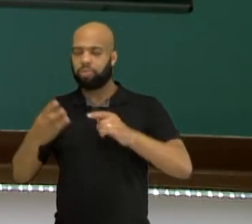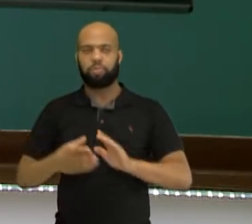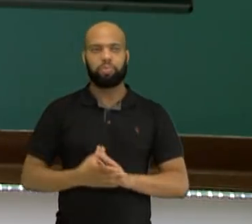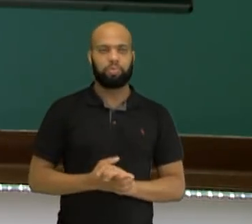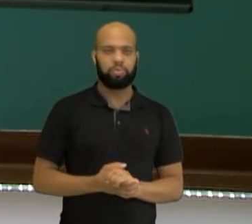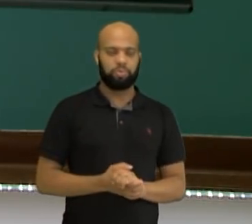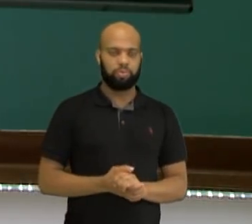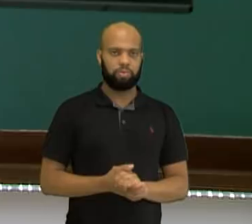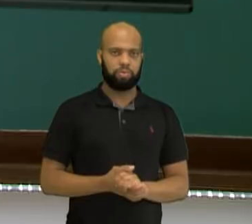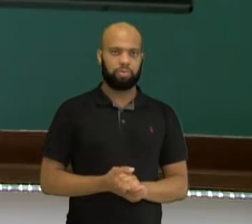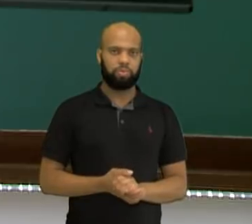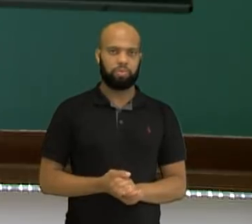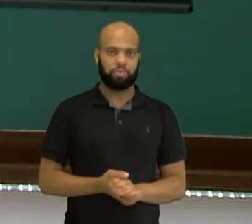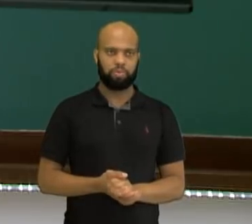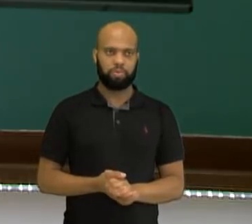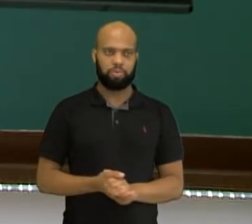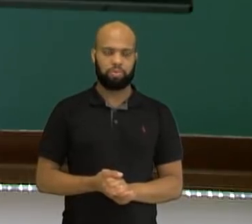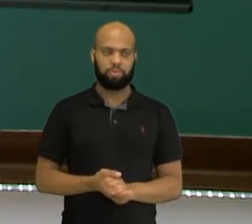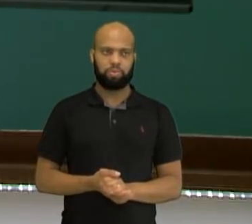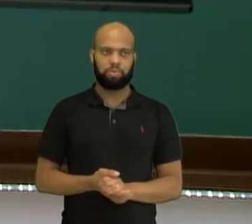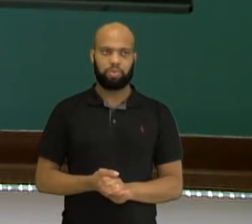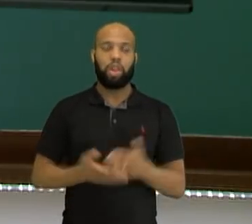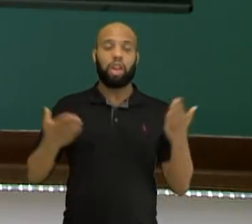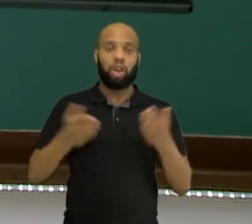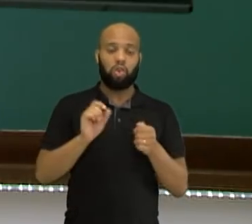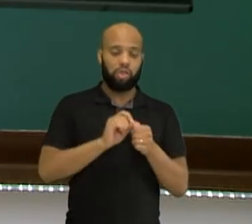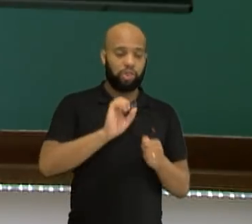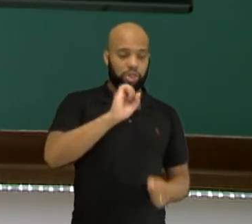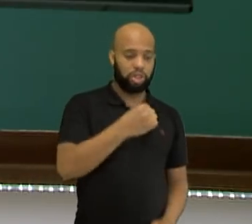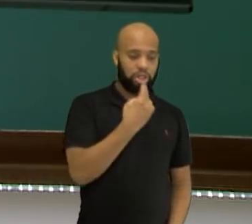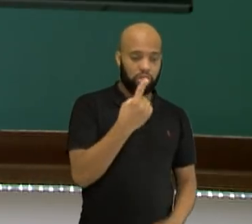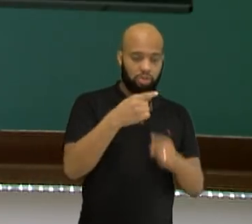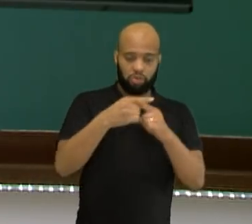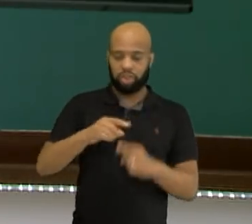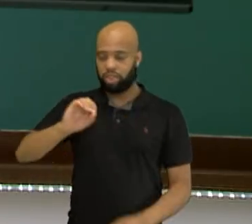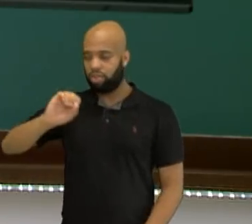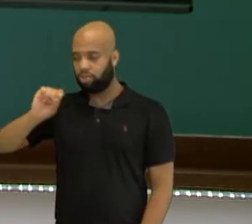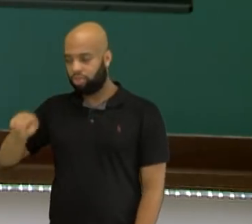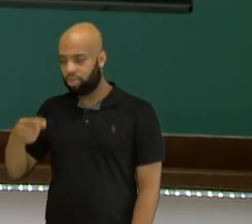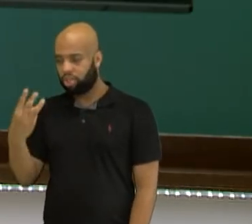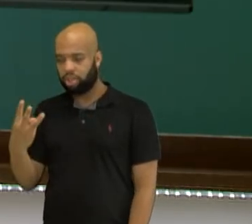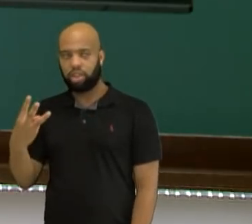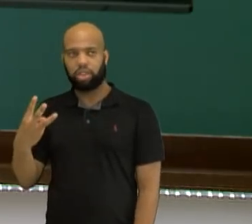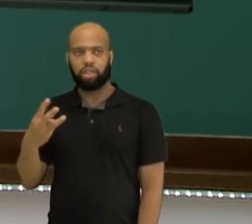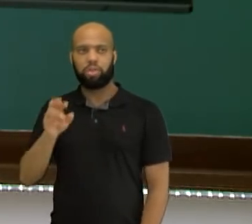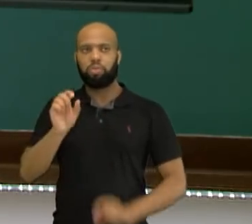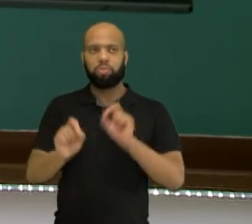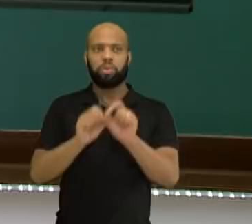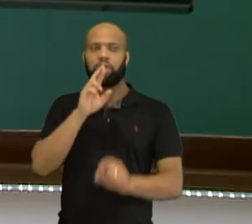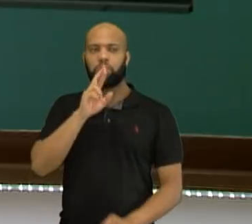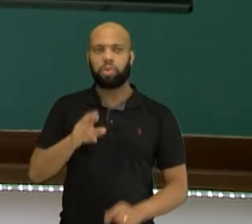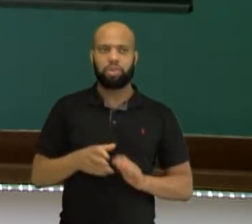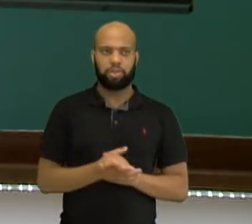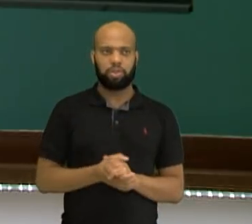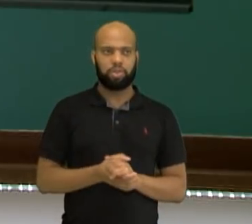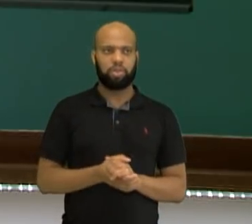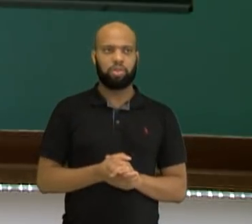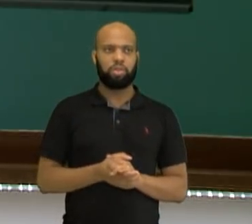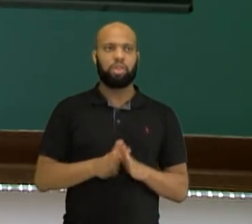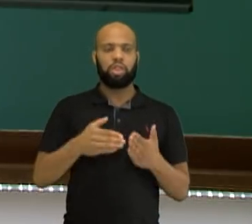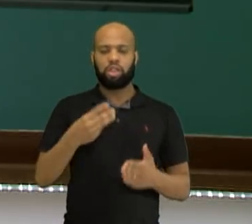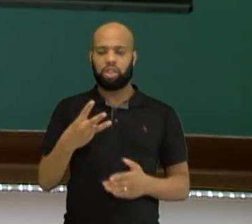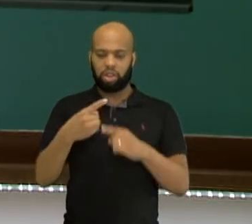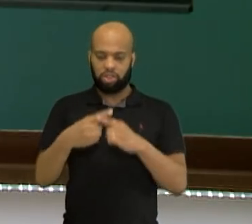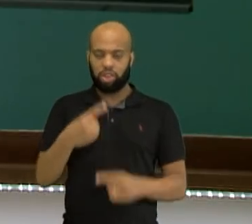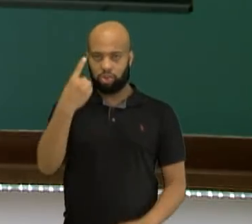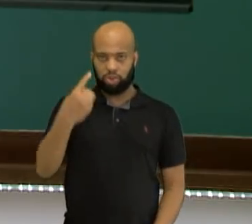um zero embaixo, fica 3 décimos, que é 0,3. 81 vezes 0,3 dá o quê? 3 vezes 1,